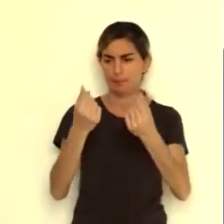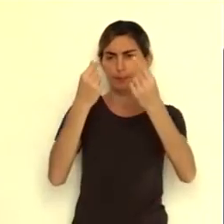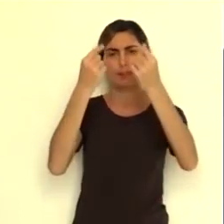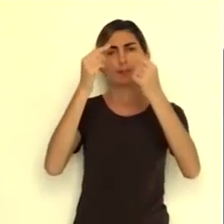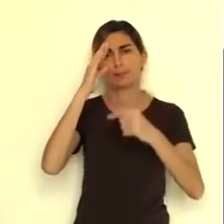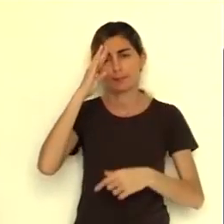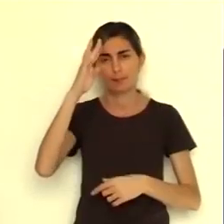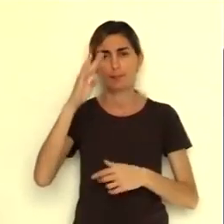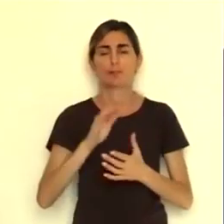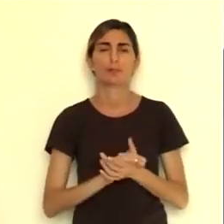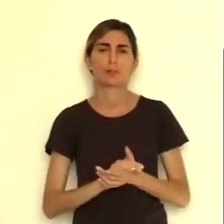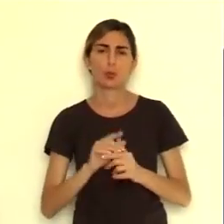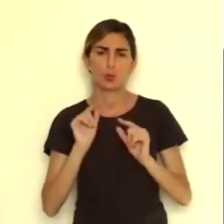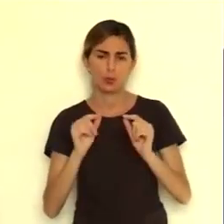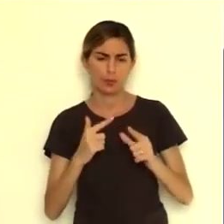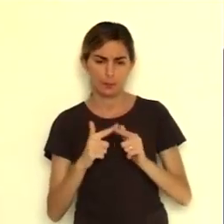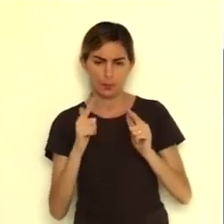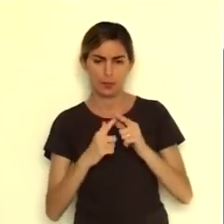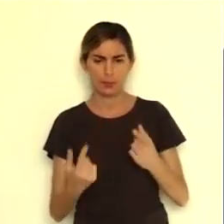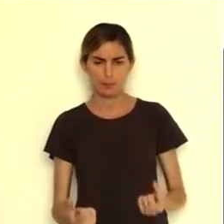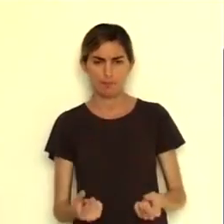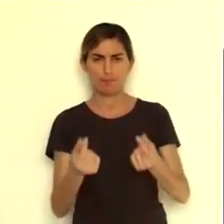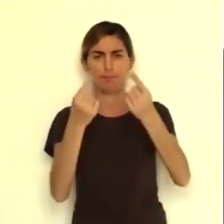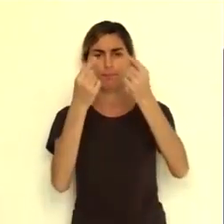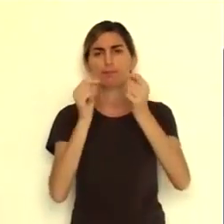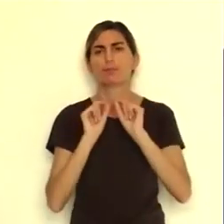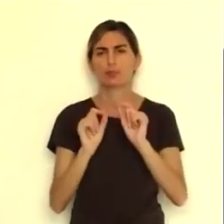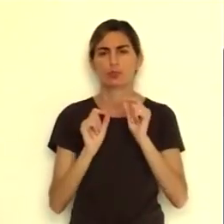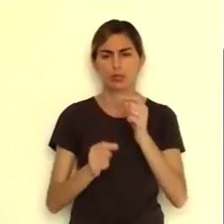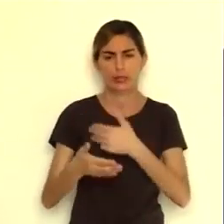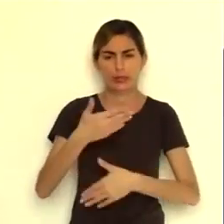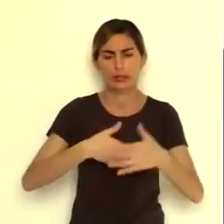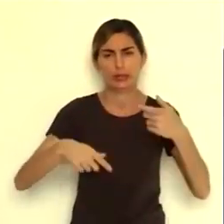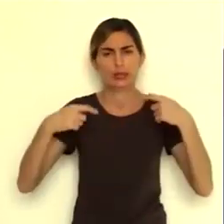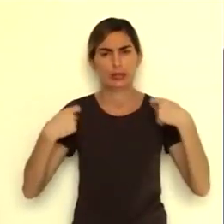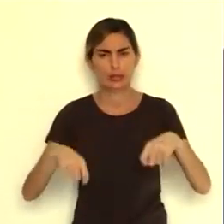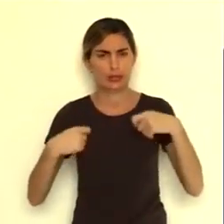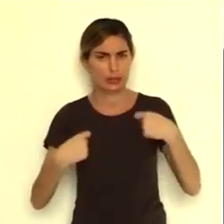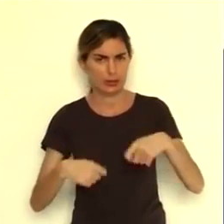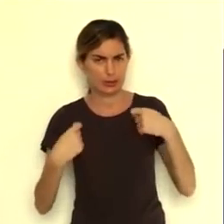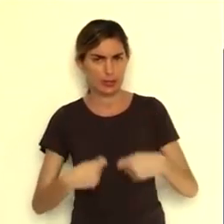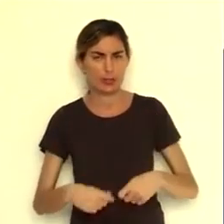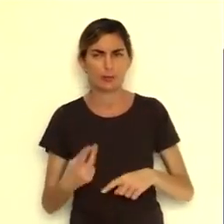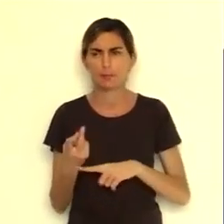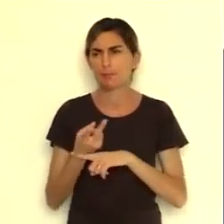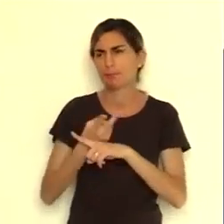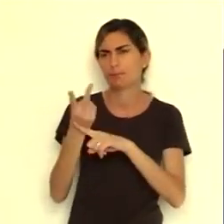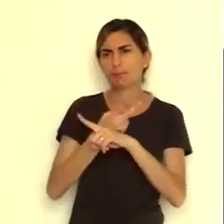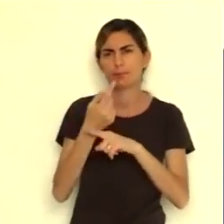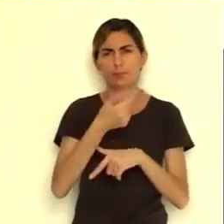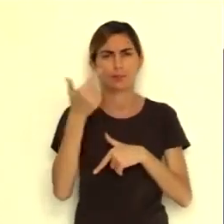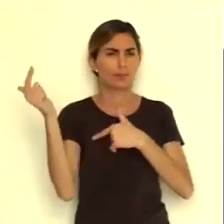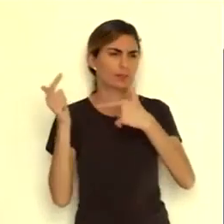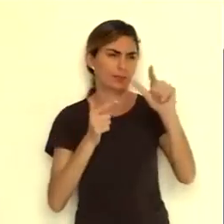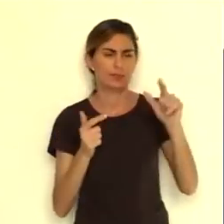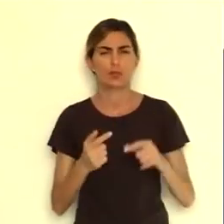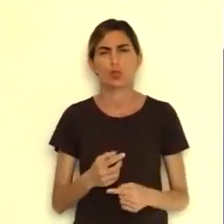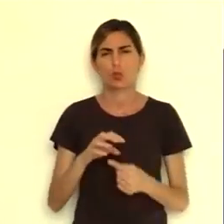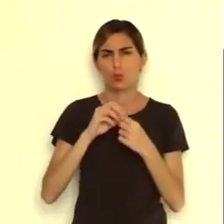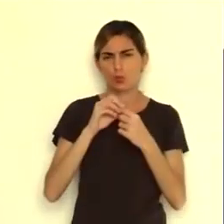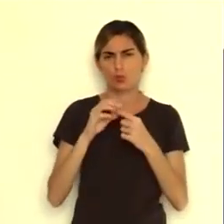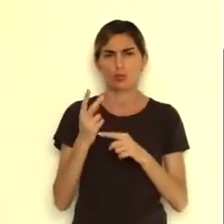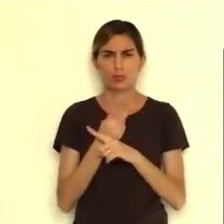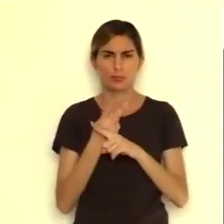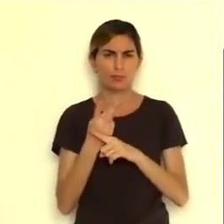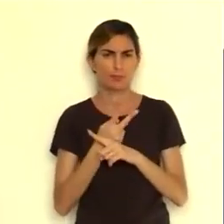entraves econômicos principalmente. Esses entraves, eles geraram uma necessidade de se buscar outros caminhos.